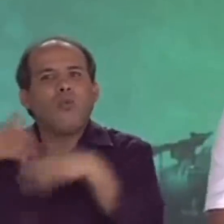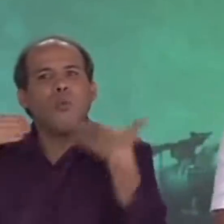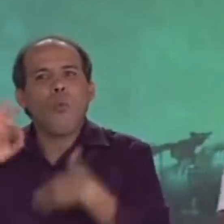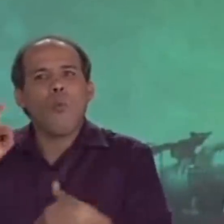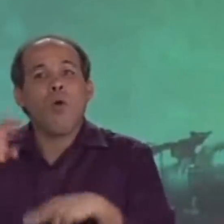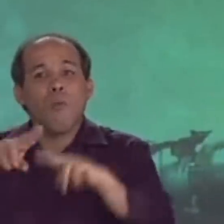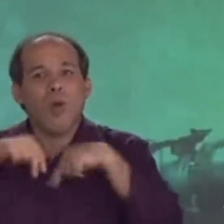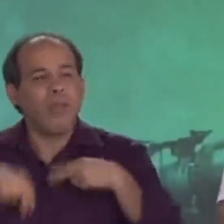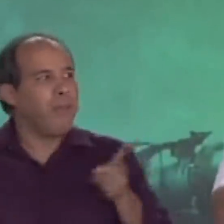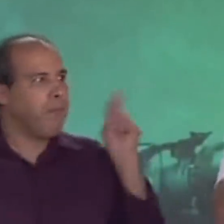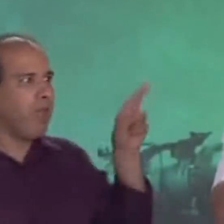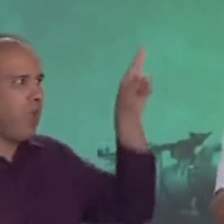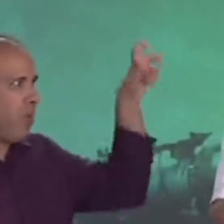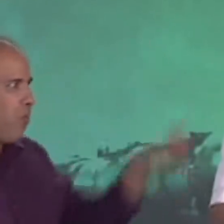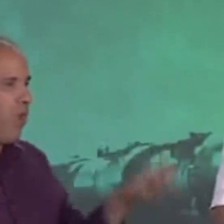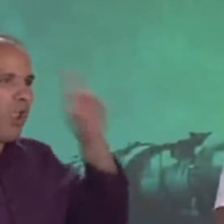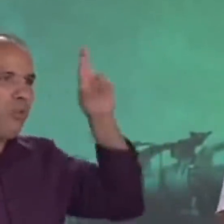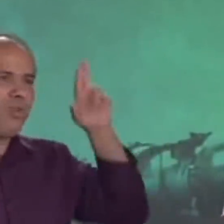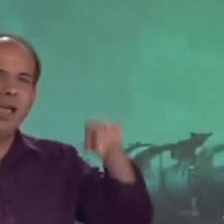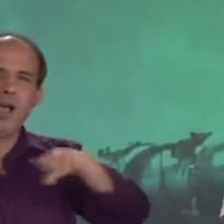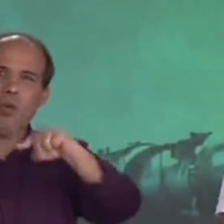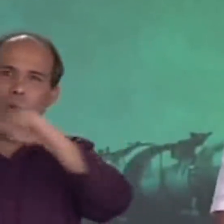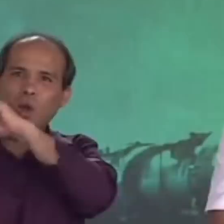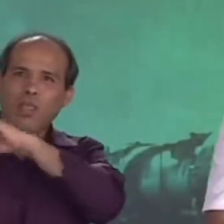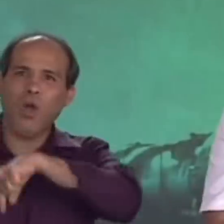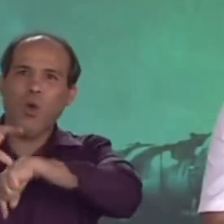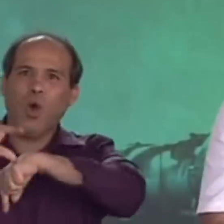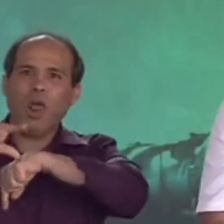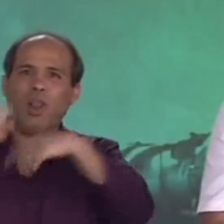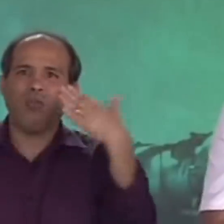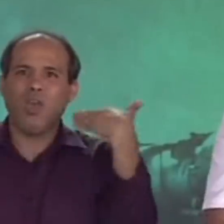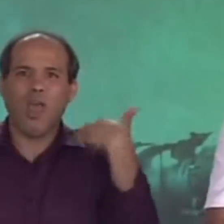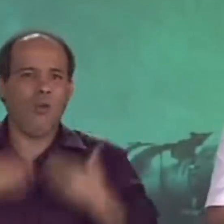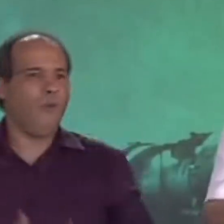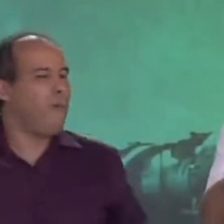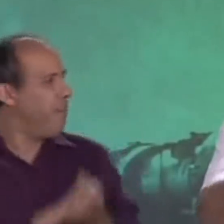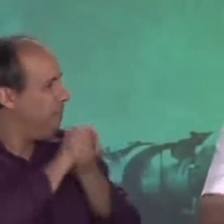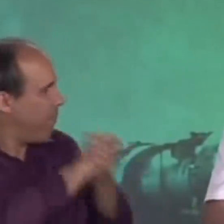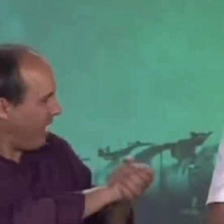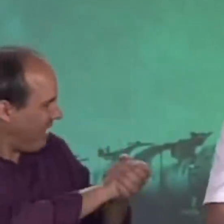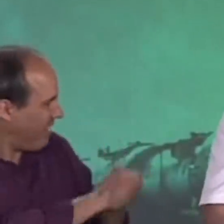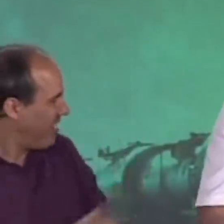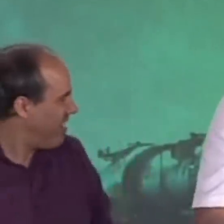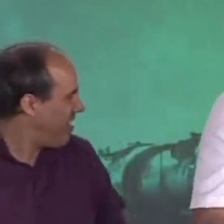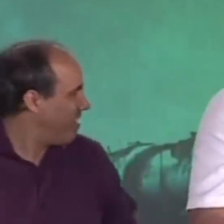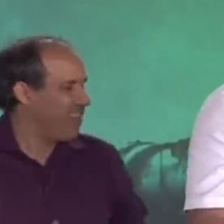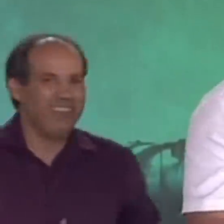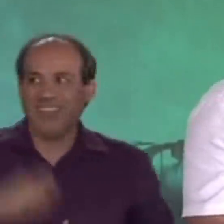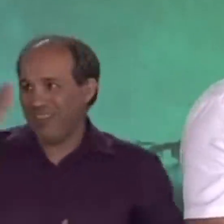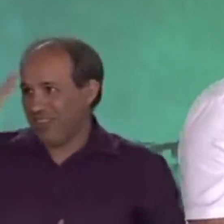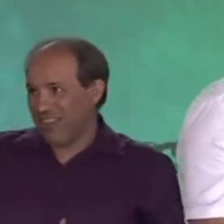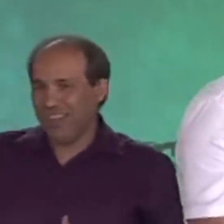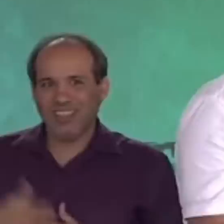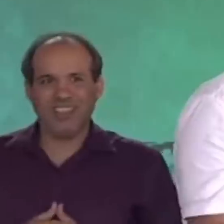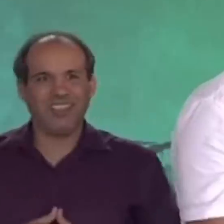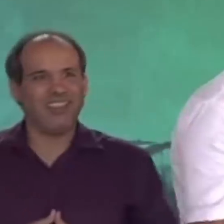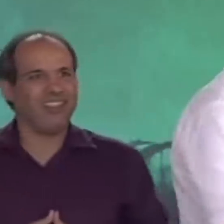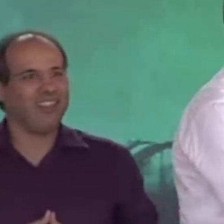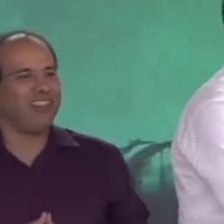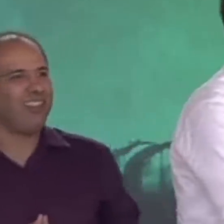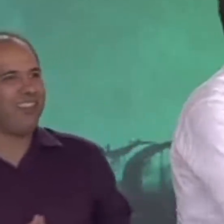foi um dos responsáveis pelo fim do horário de verão. Então, quero cumprimentá-lo. O Ministério da...